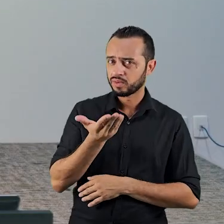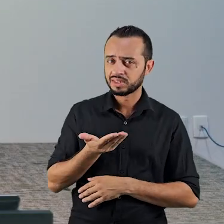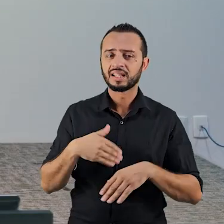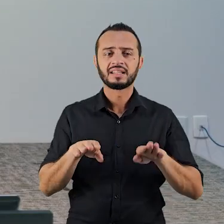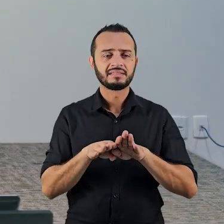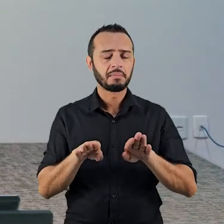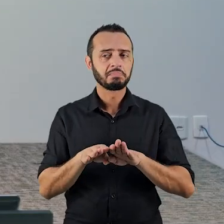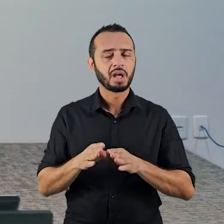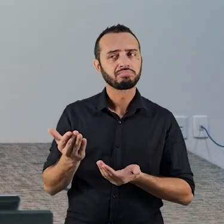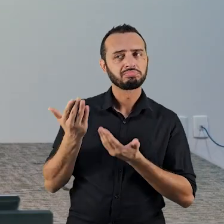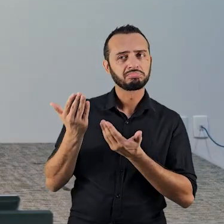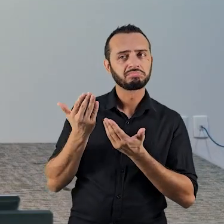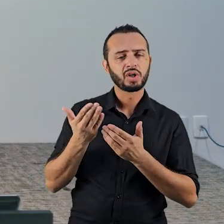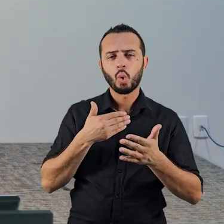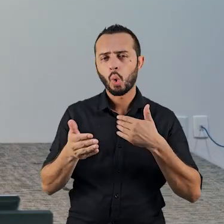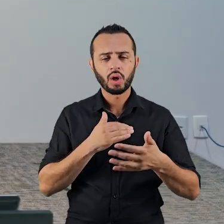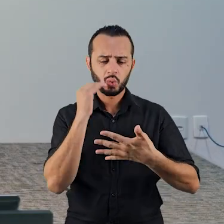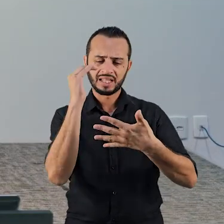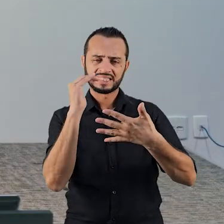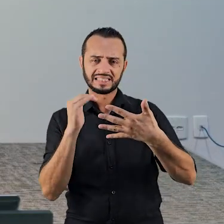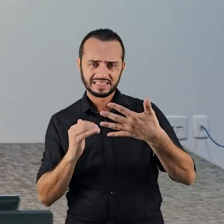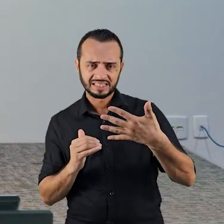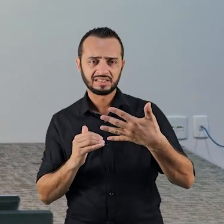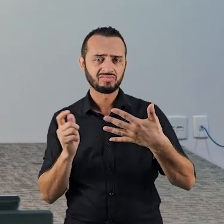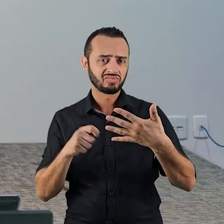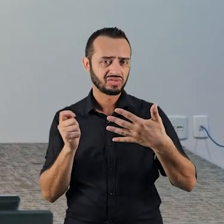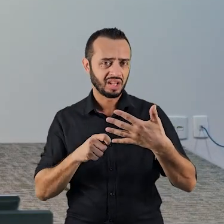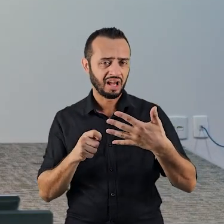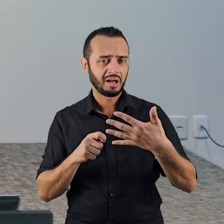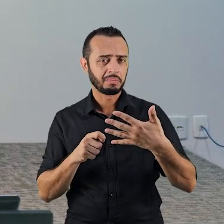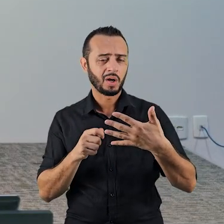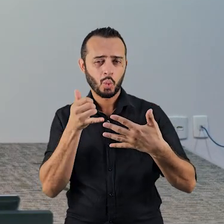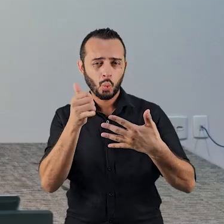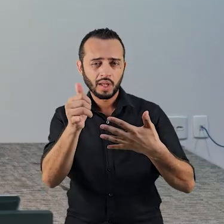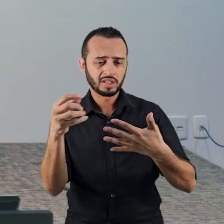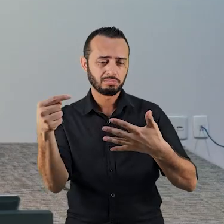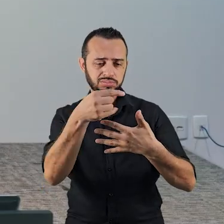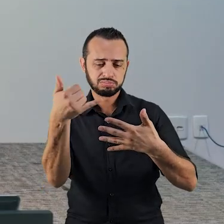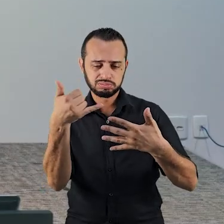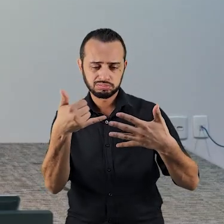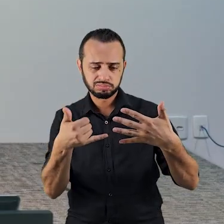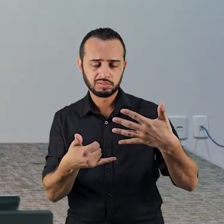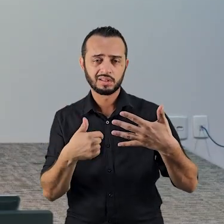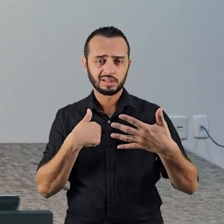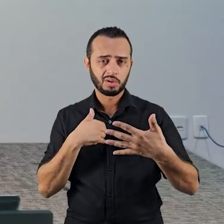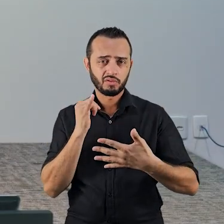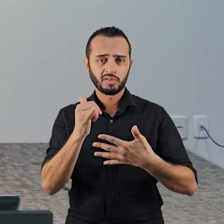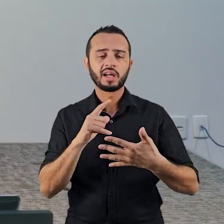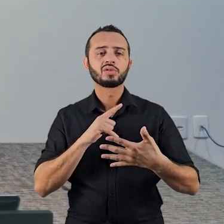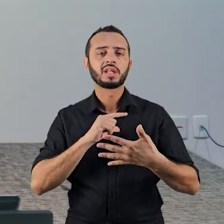eles são equiprováveis, né? Qualquer um desses níveis é equiprovável de ser abastecido com energia, então eu vou dizer que eu tenho